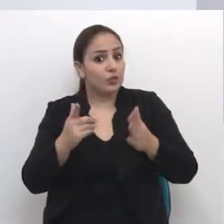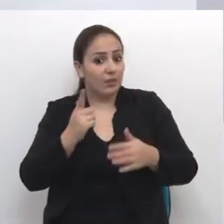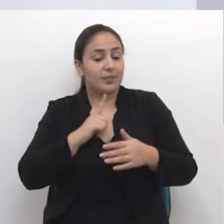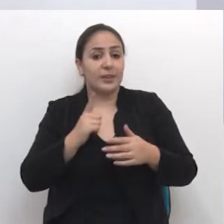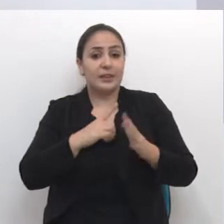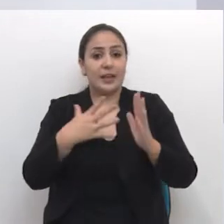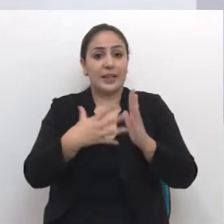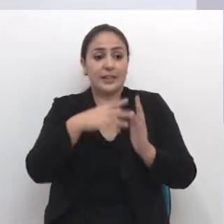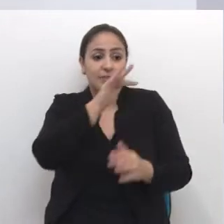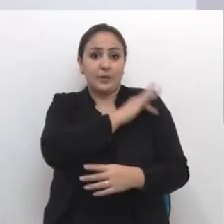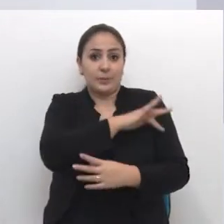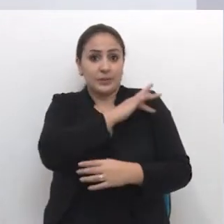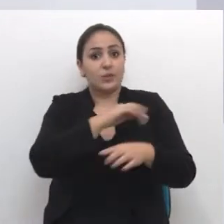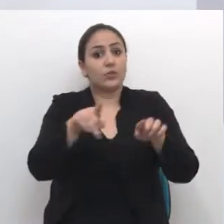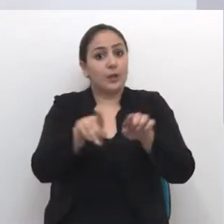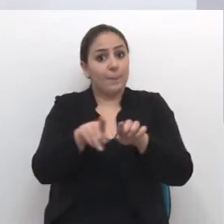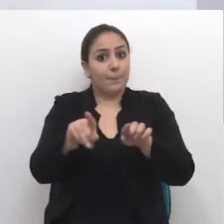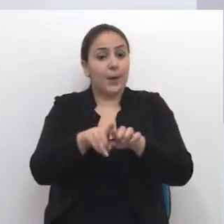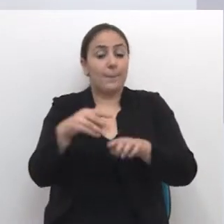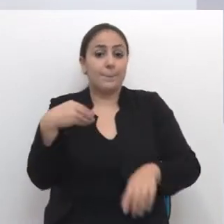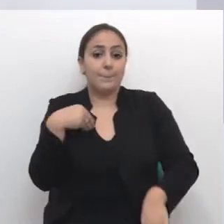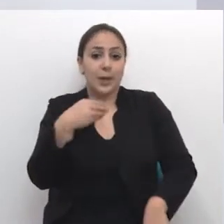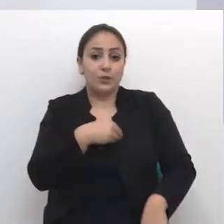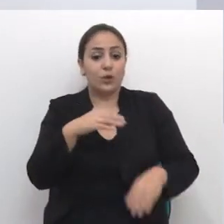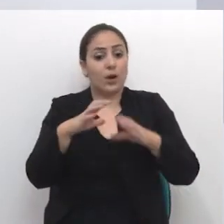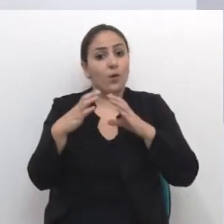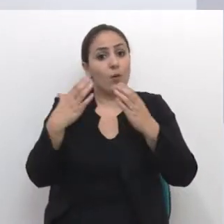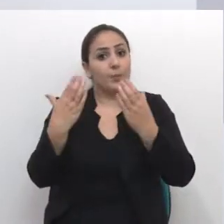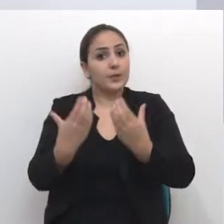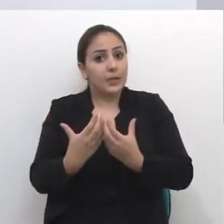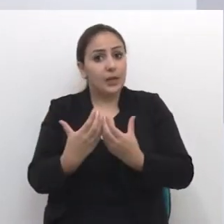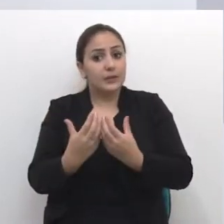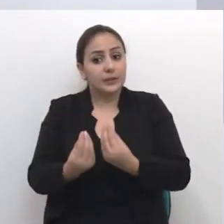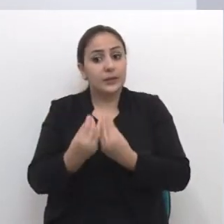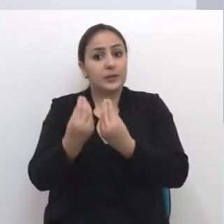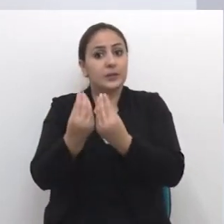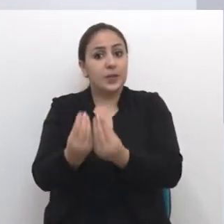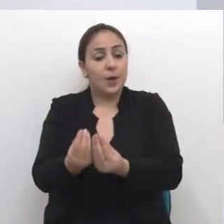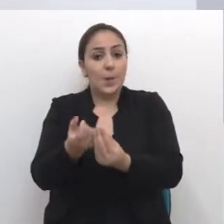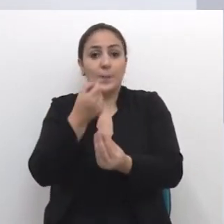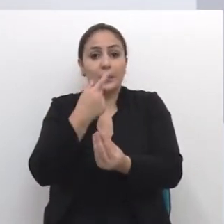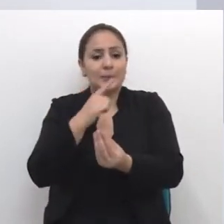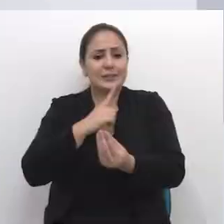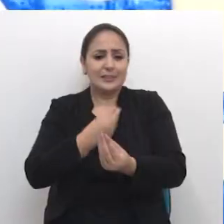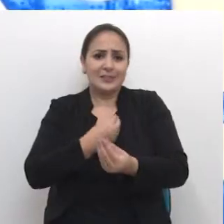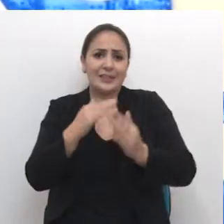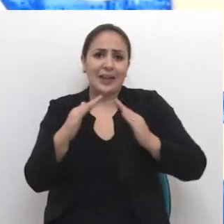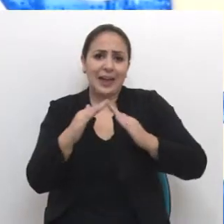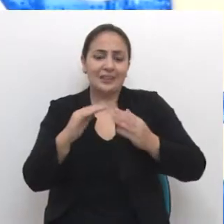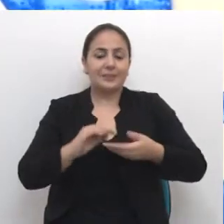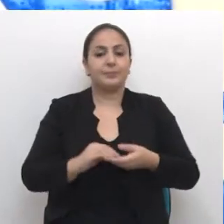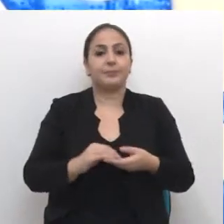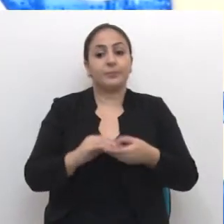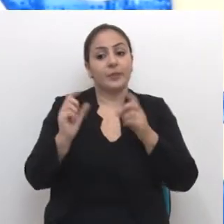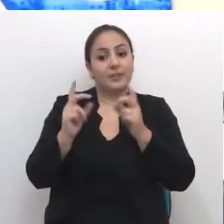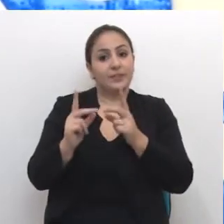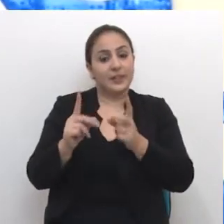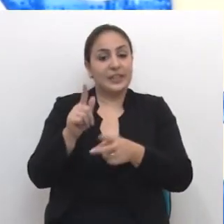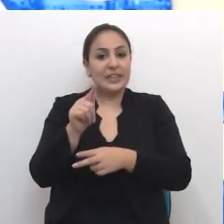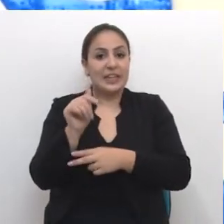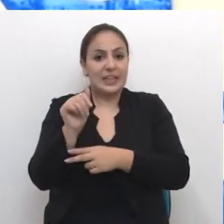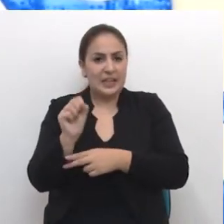rede farmacêuticos e médicos. A comunidade doe o medicamento que tem em casa. Venda de gás